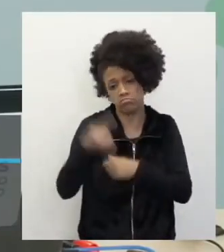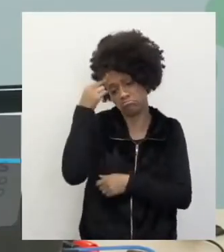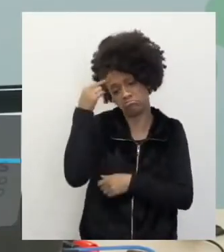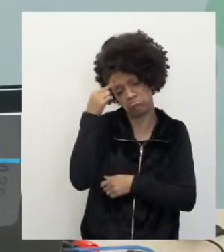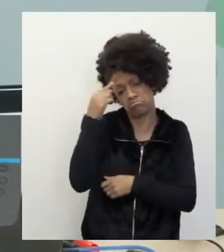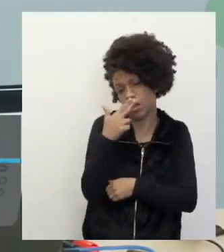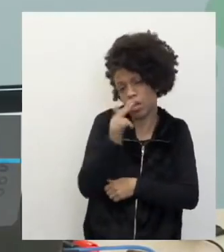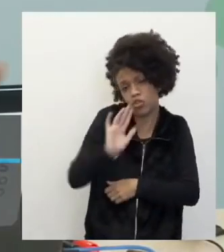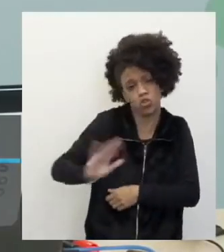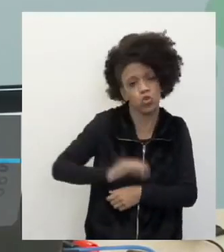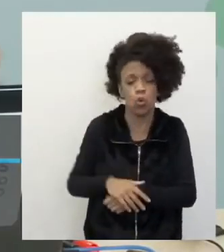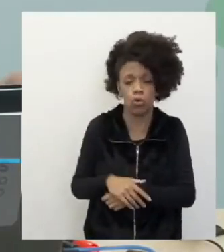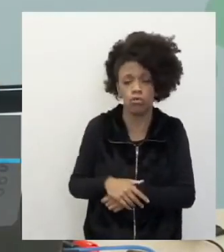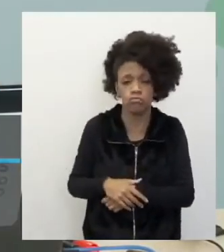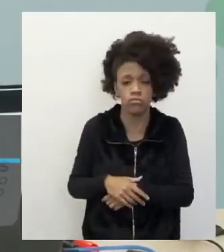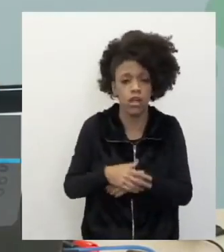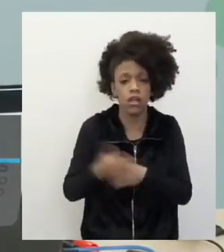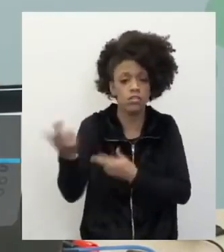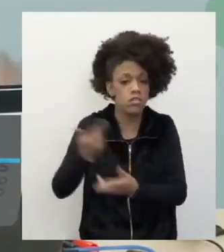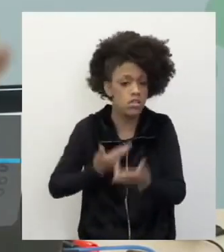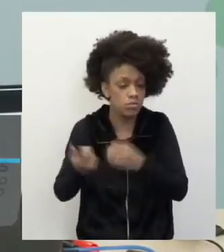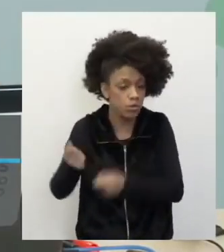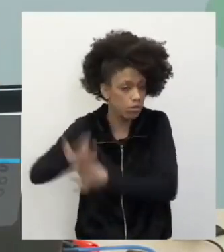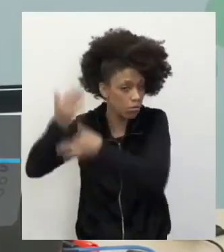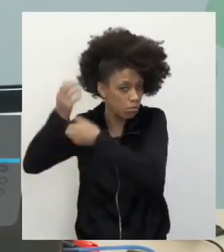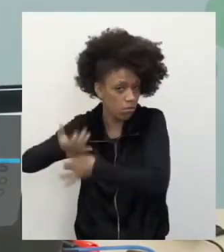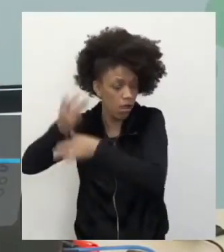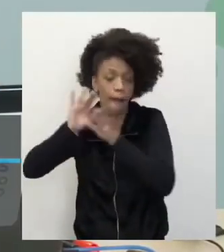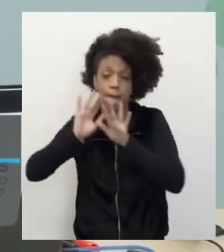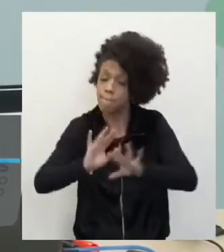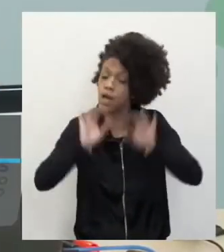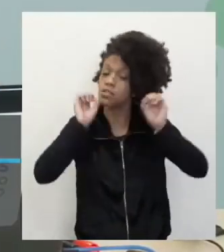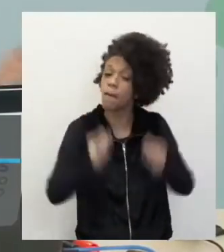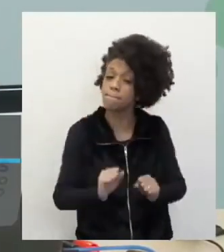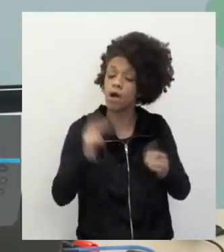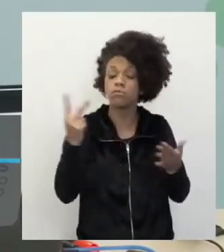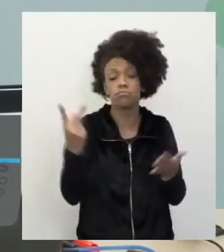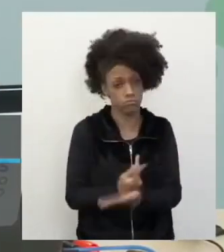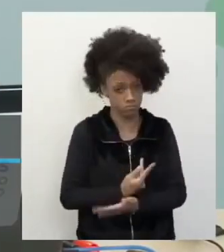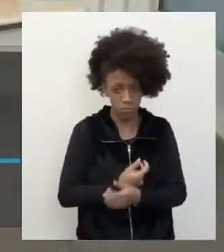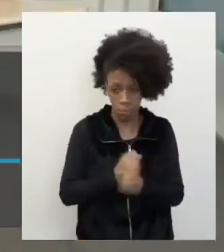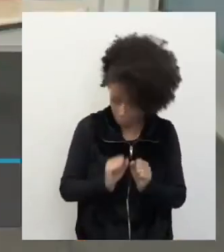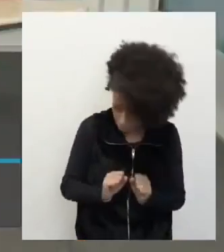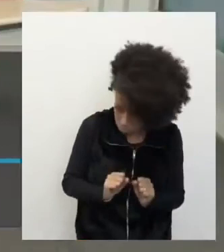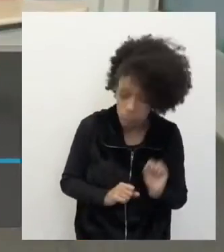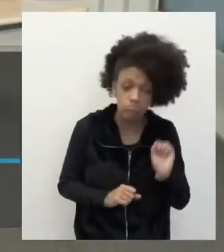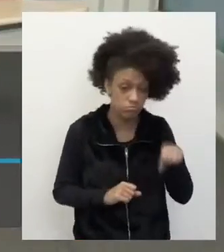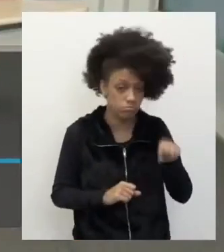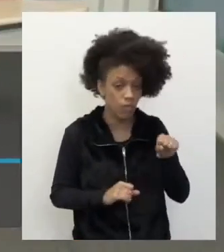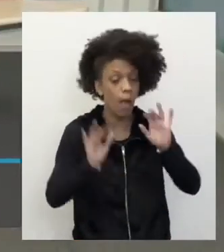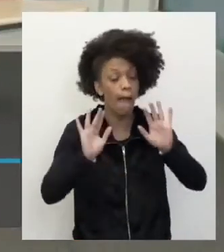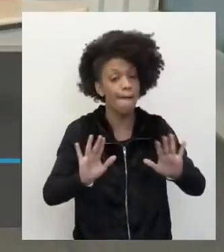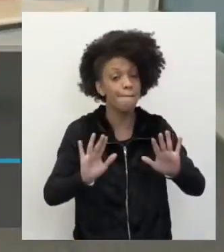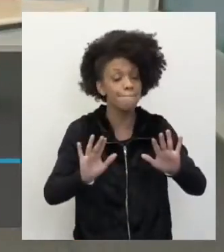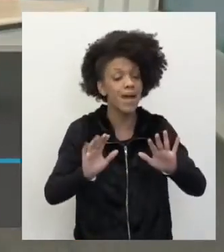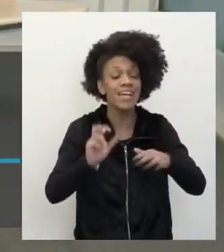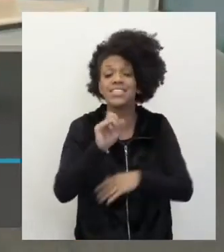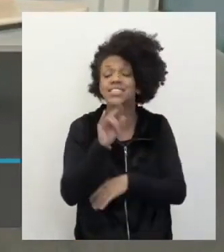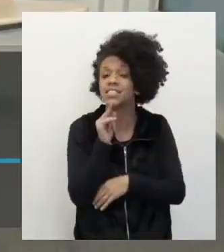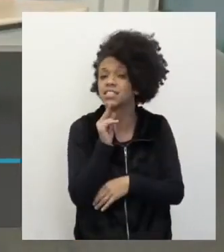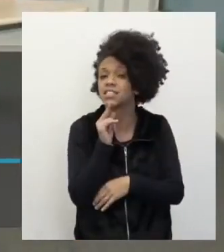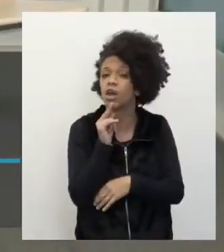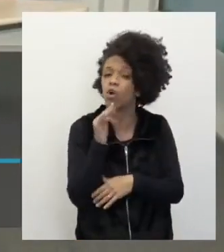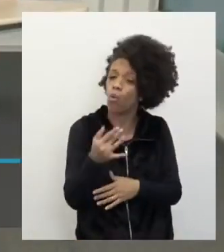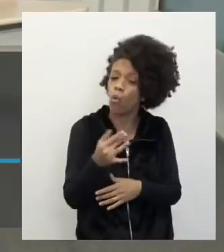achismo, baseada no que vocês responderiam no chat, mas eu posso estar errada, não posso? Sim, mas se a gente for até um